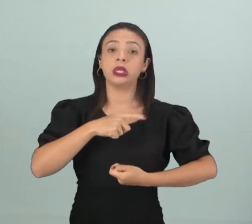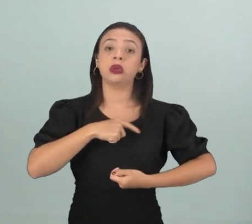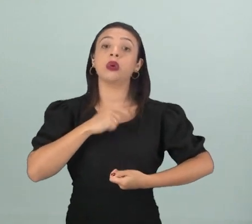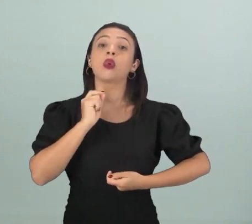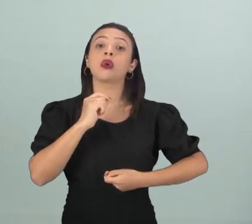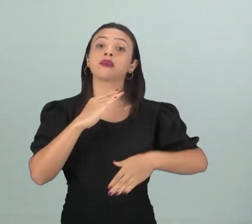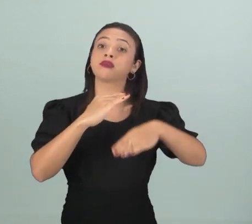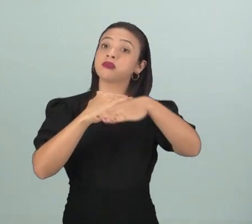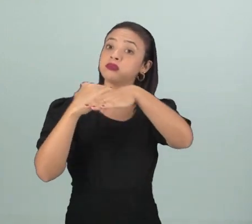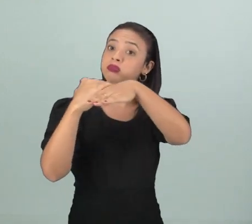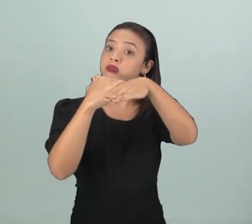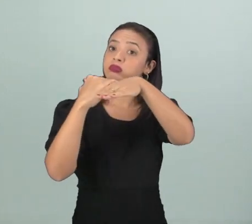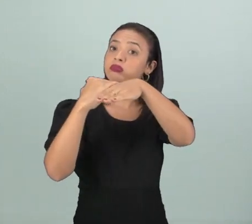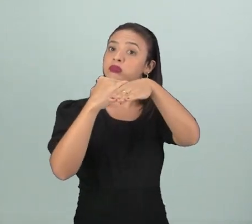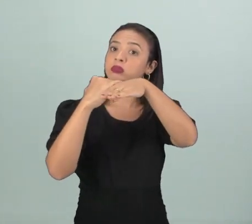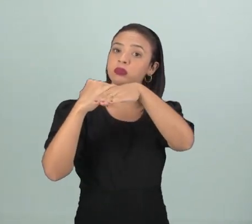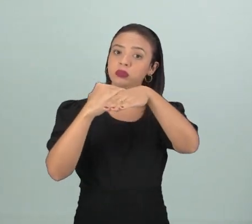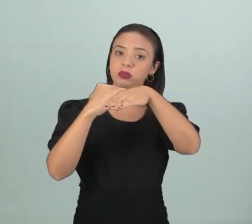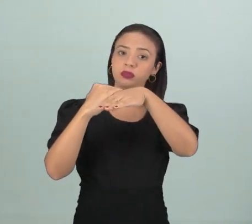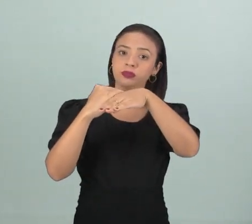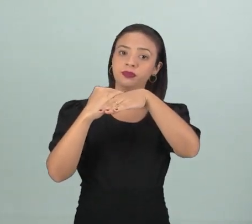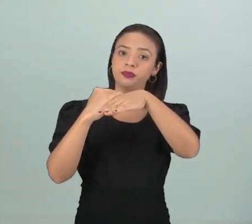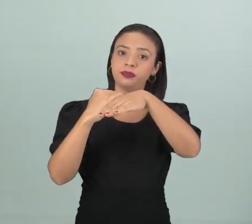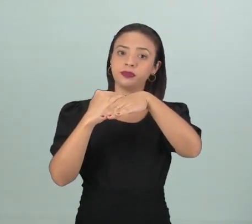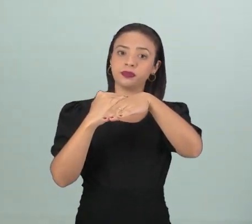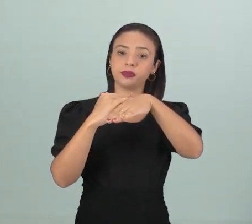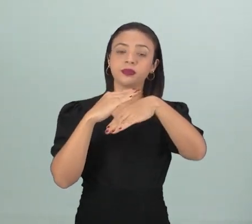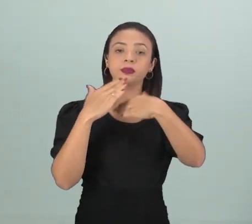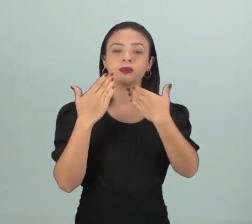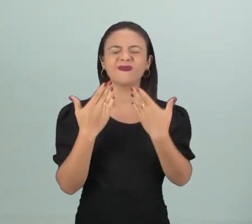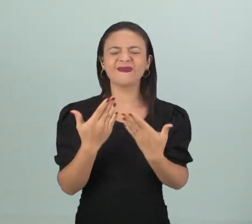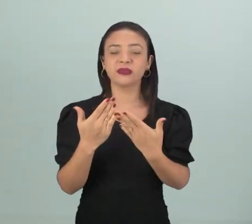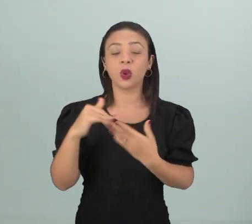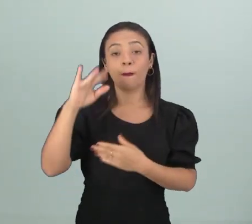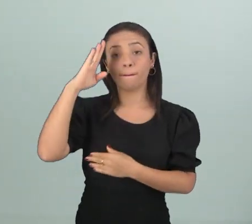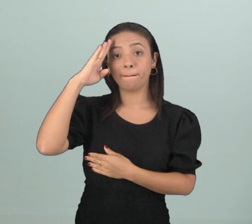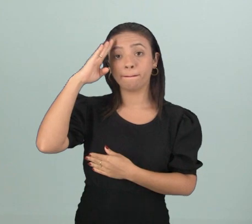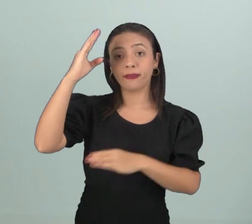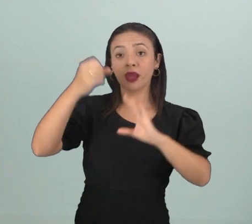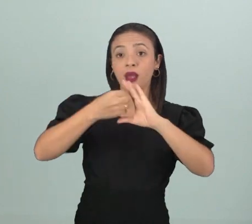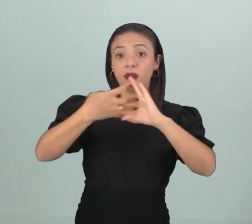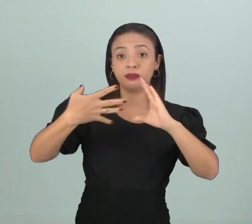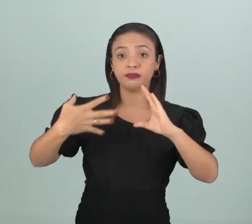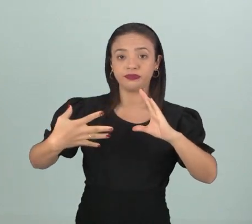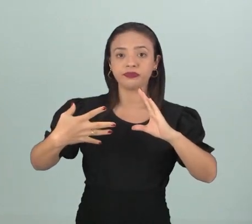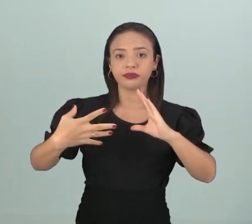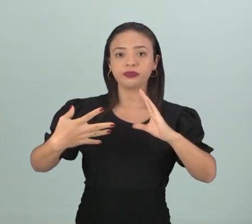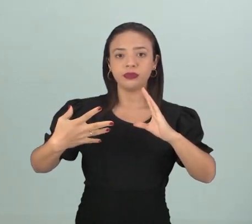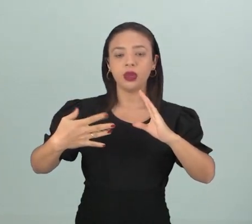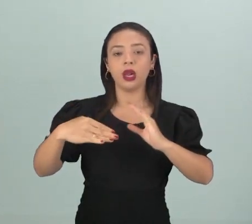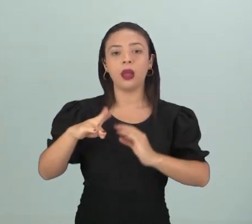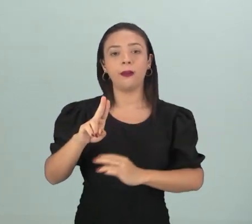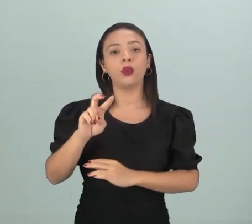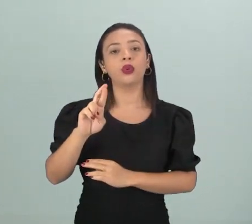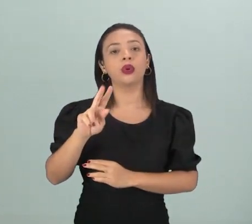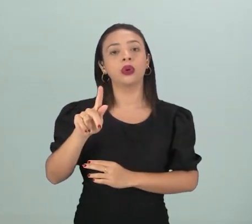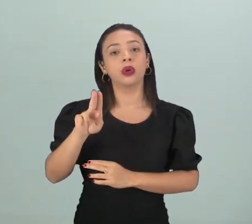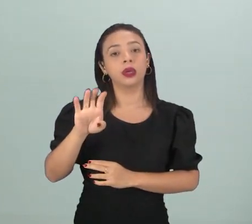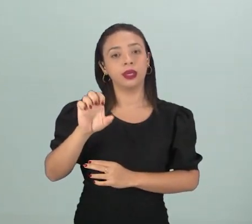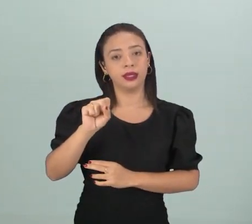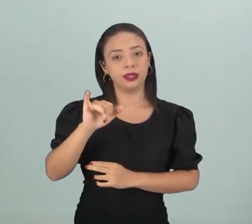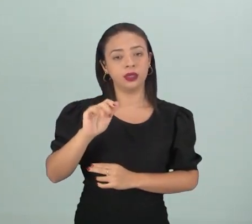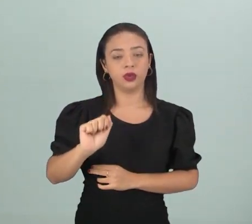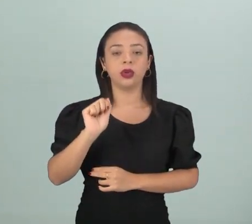nem para quem estava vendendo e nem para quem estava comprando. Então o principal aspecto da vista da burguesia era esse, era de